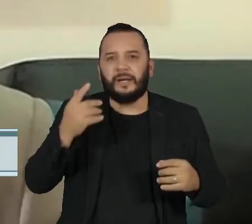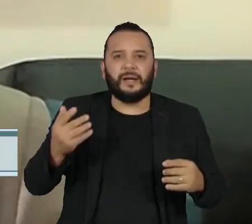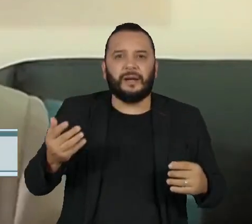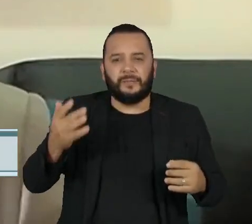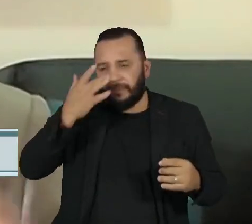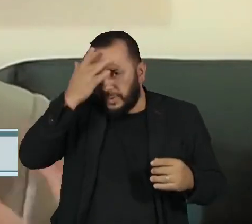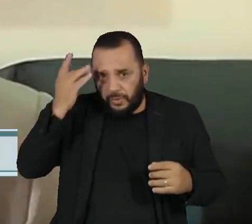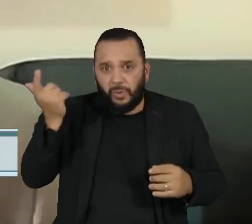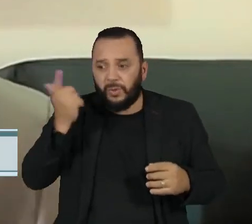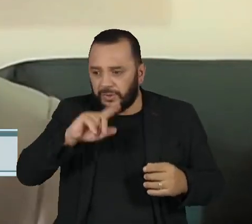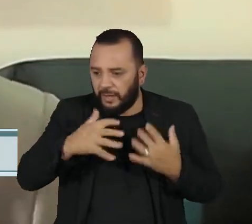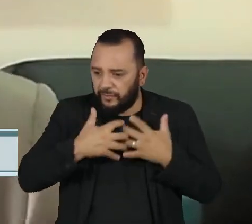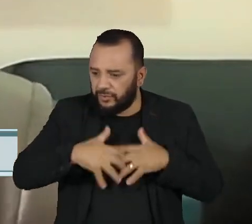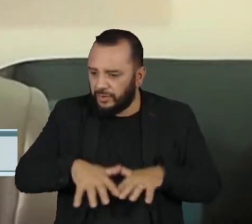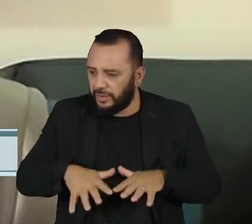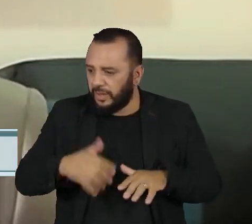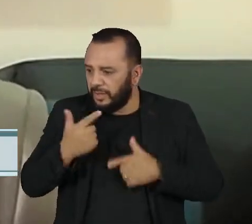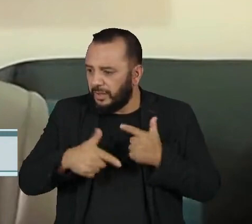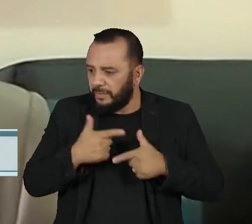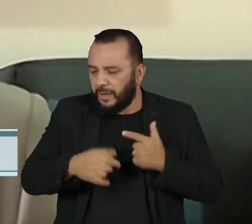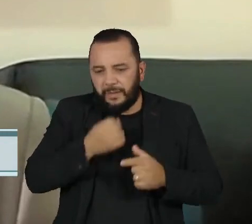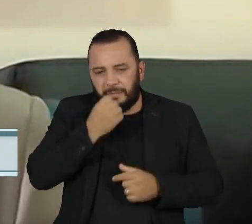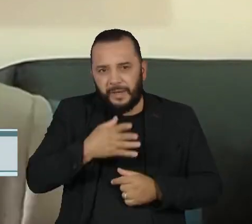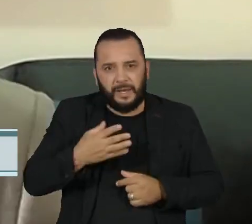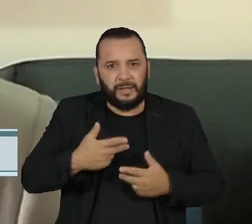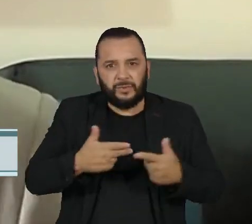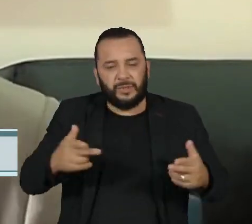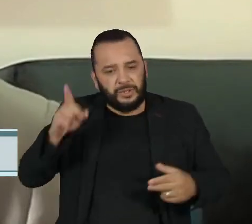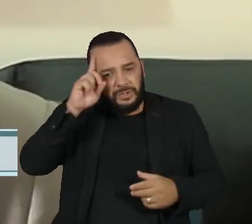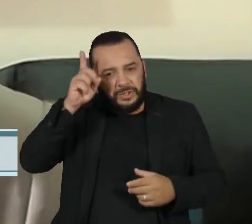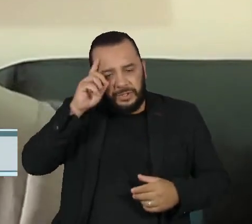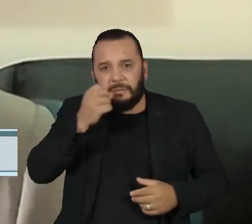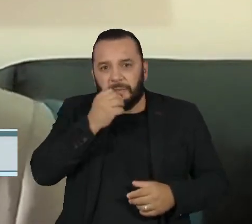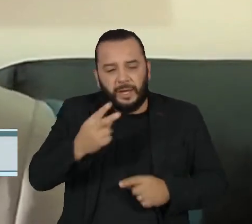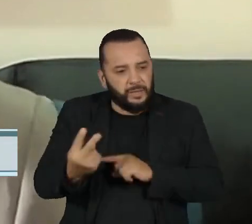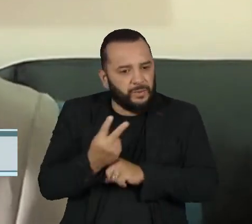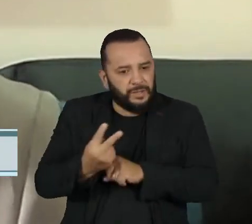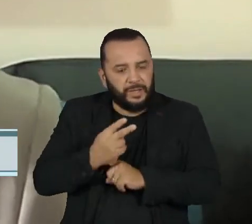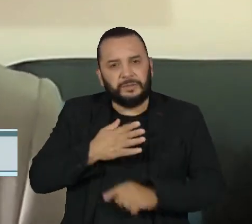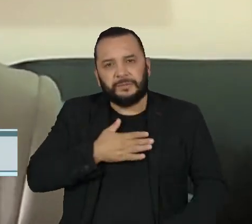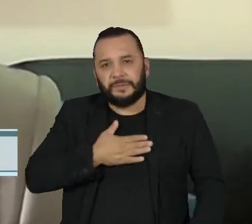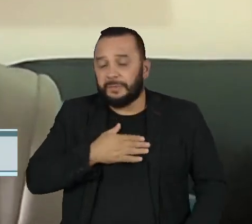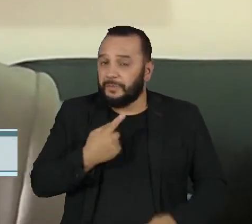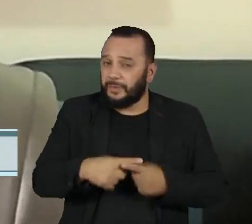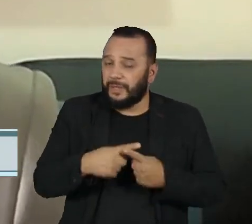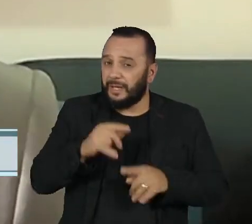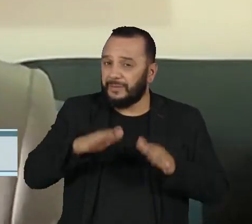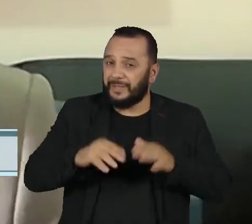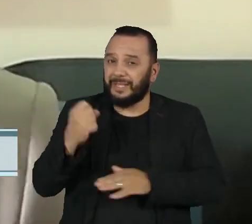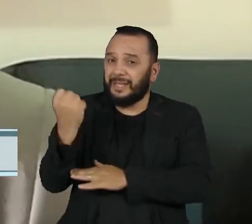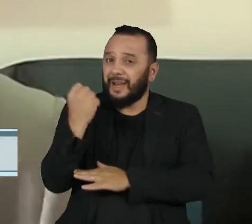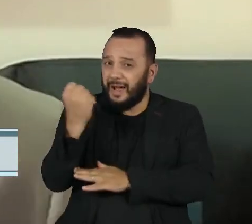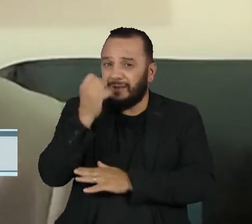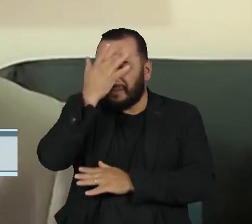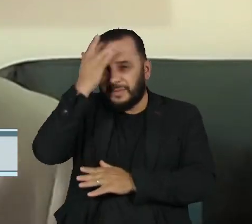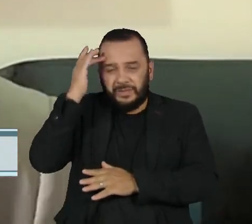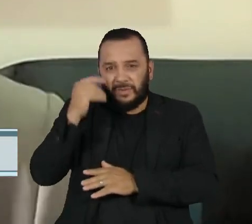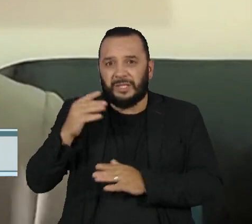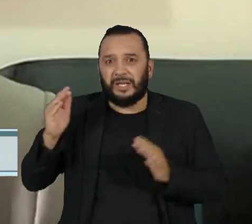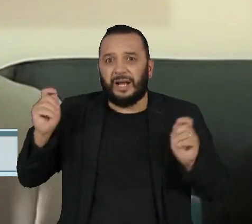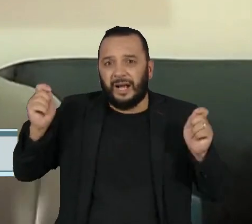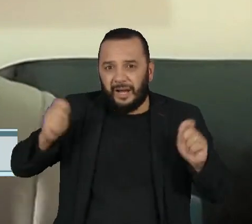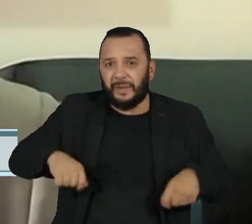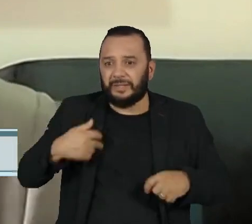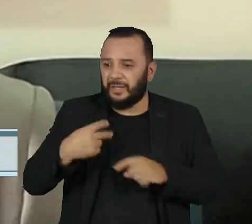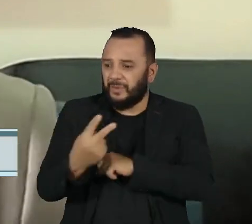está conseguindo funcionar, fazer as coisas do seu dia a dia, conseguindo se cuidar, né? Porque às vezes o quadro vai ficando tão grave, a pessoa vai perdendo a capacidade